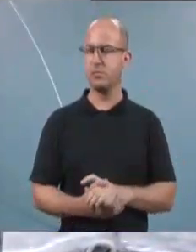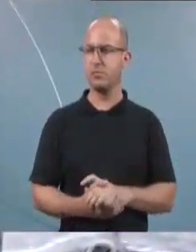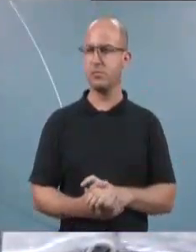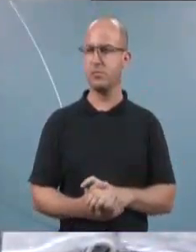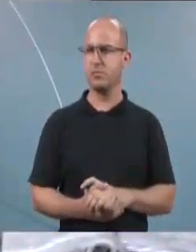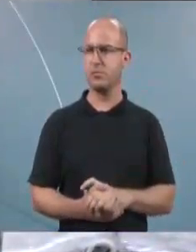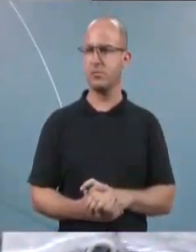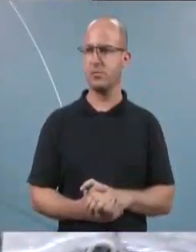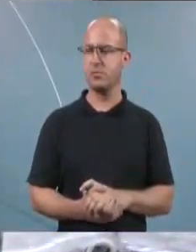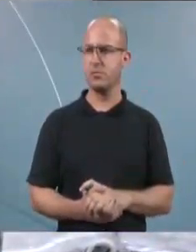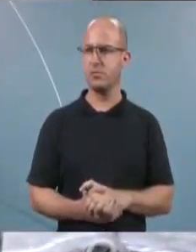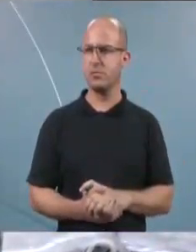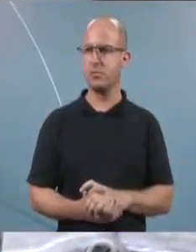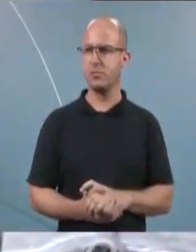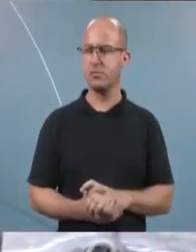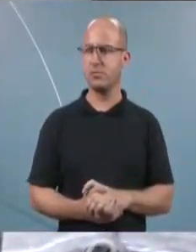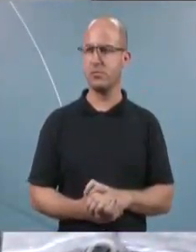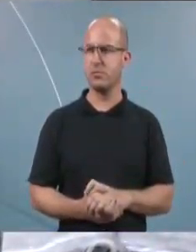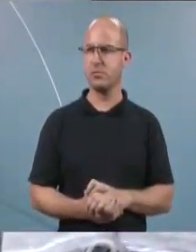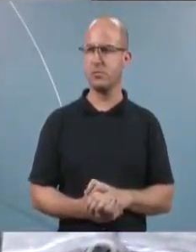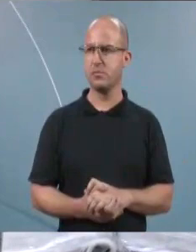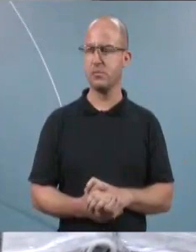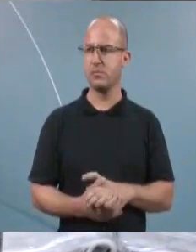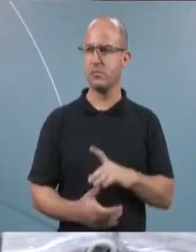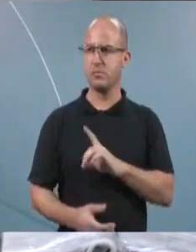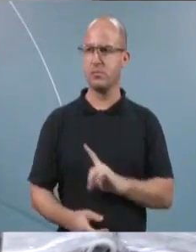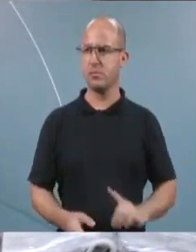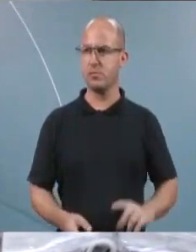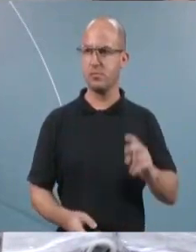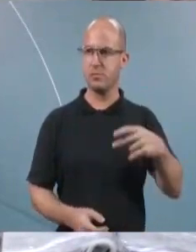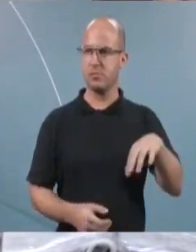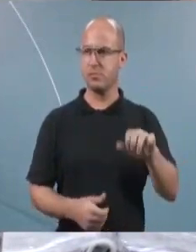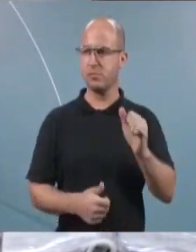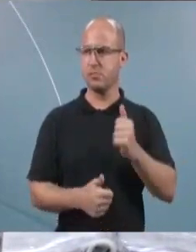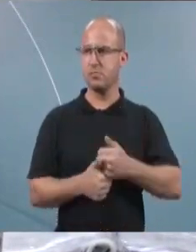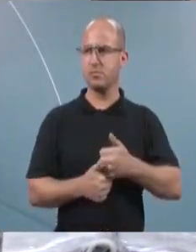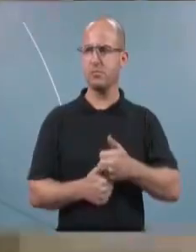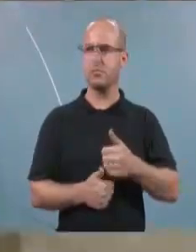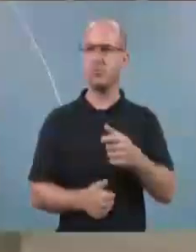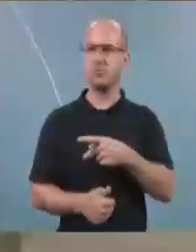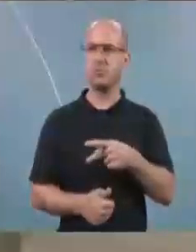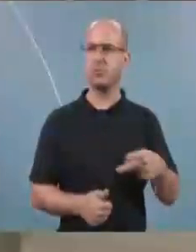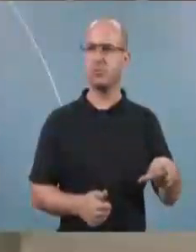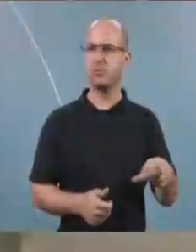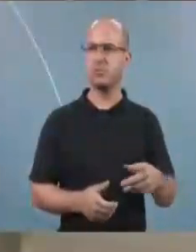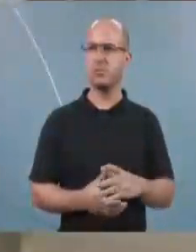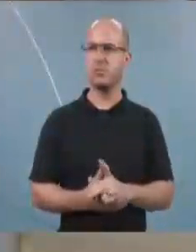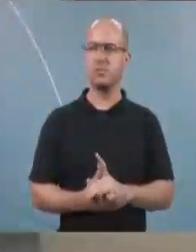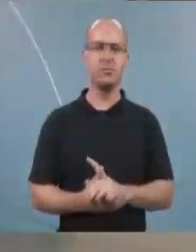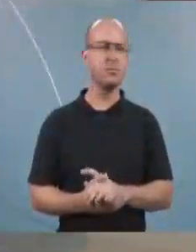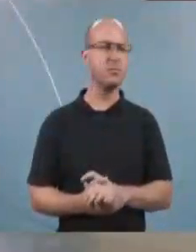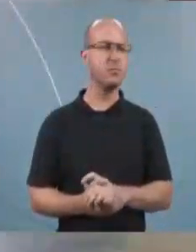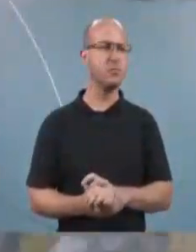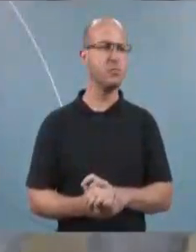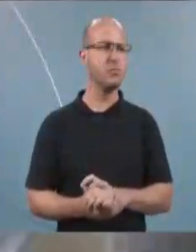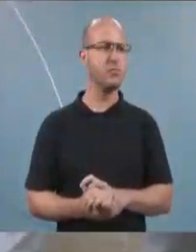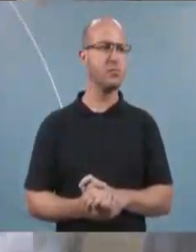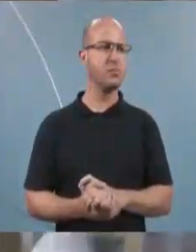Eduardo Deputado D Deputado neilor por favor você pode assentar aqui por favor aqui aum presid